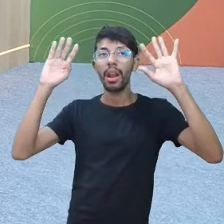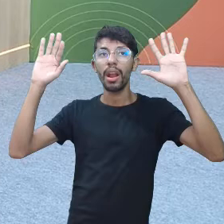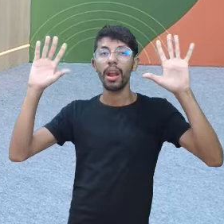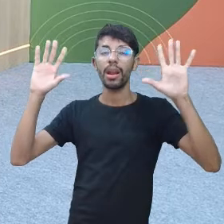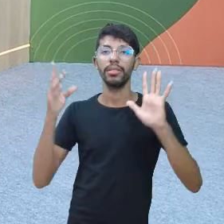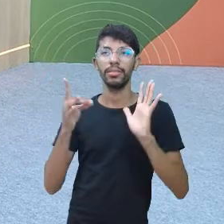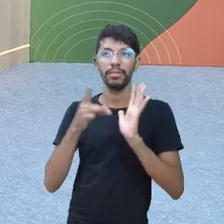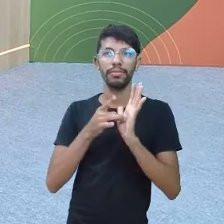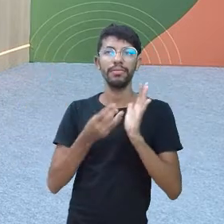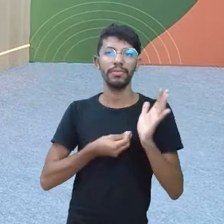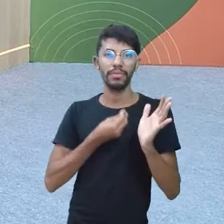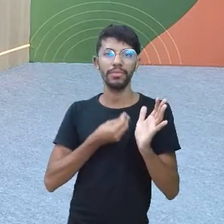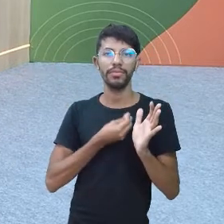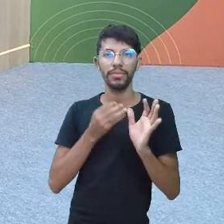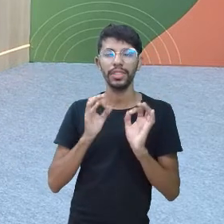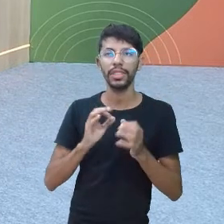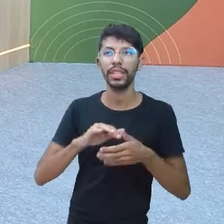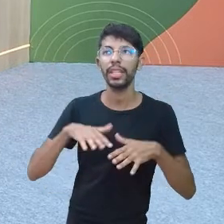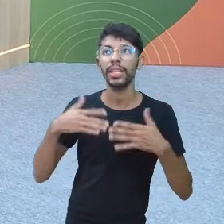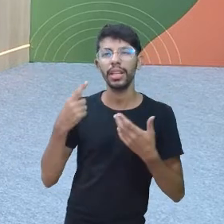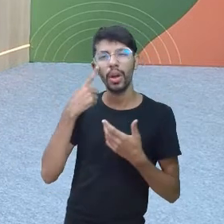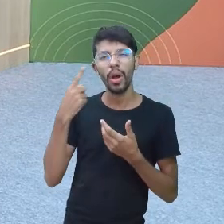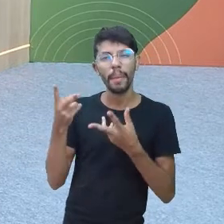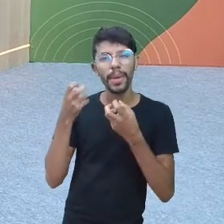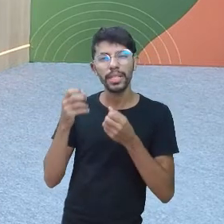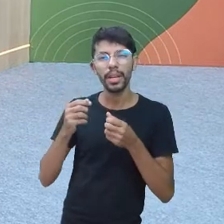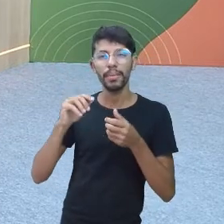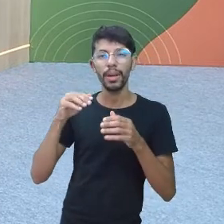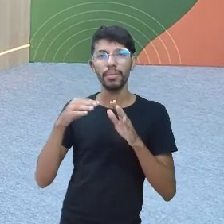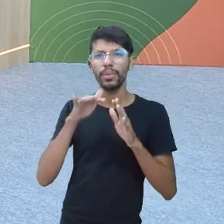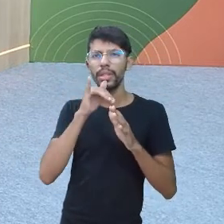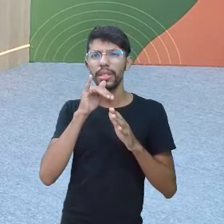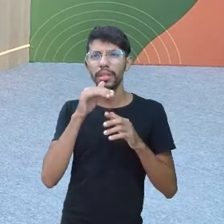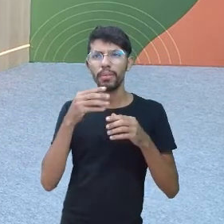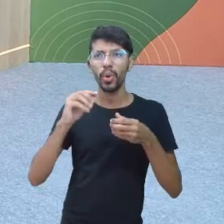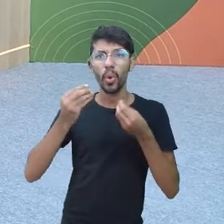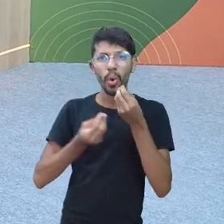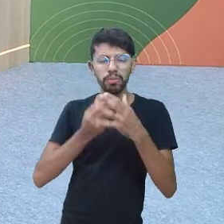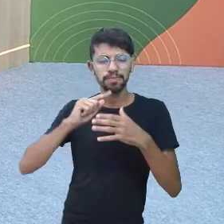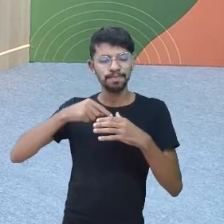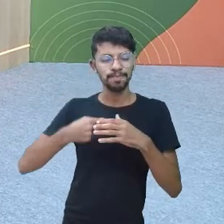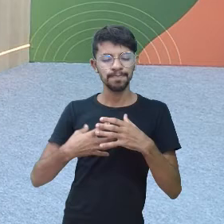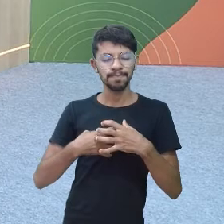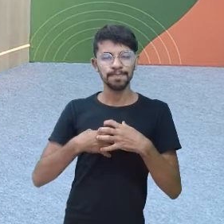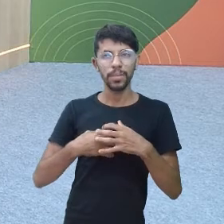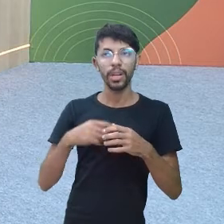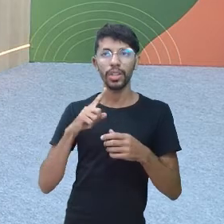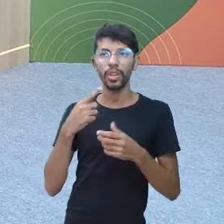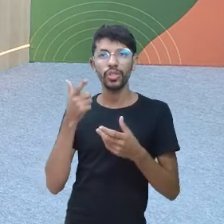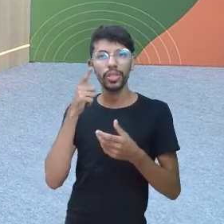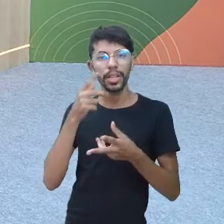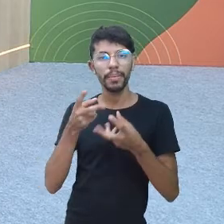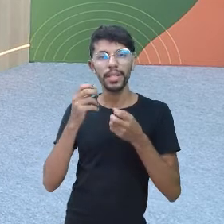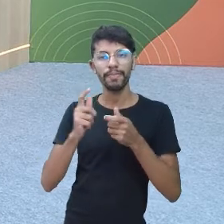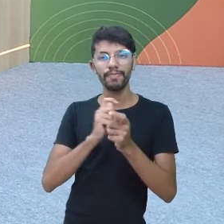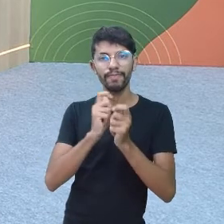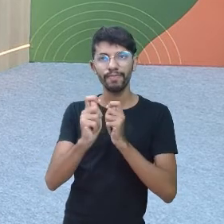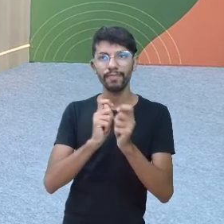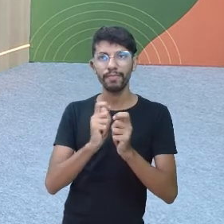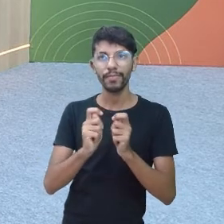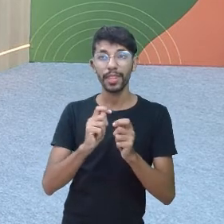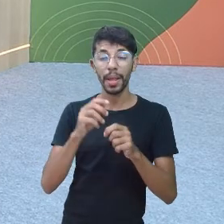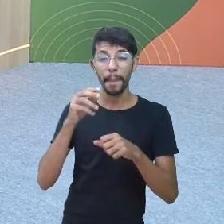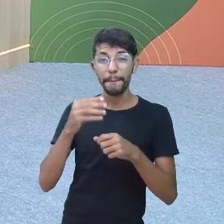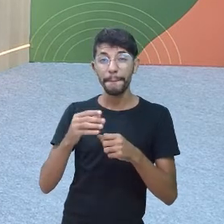em outro lugar. Então, perceba aí os níveis de profundidade que a gente consegue perceber através de uma entrevista. Especialmente uma entrevista mais